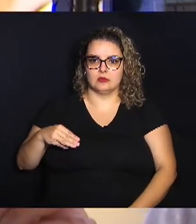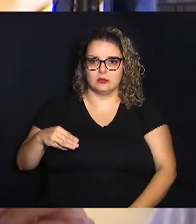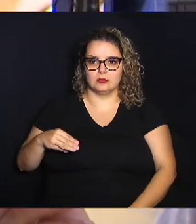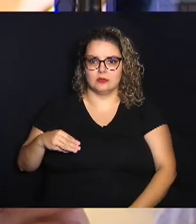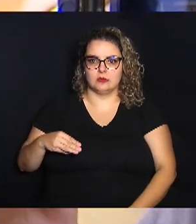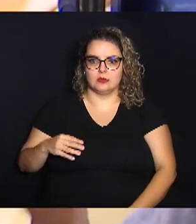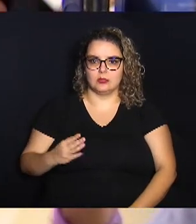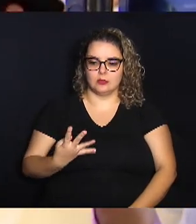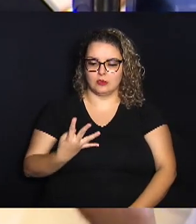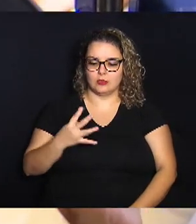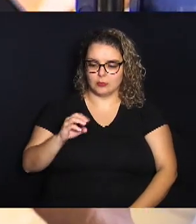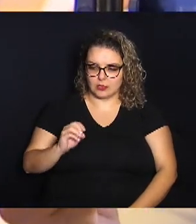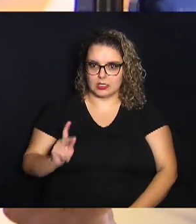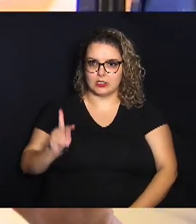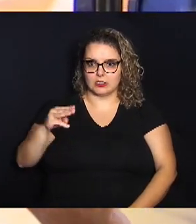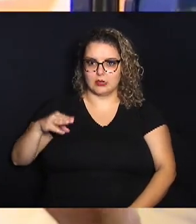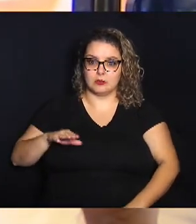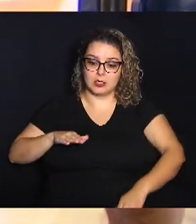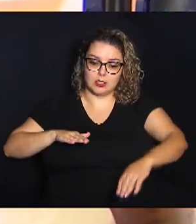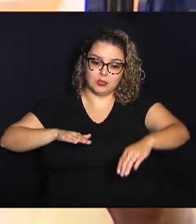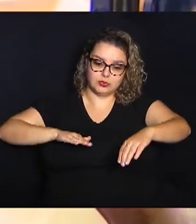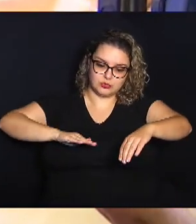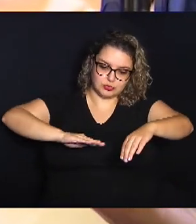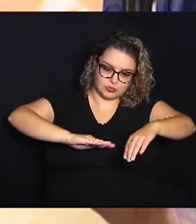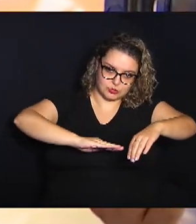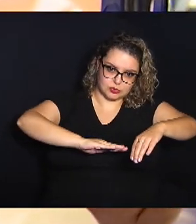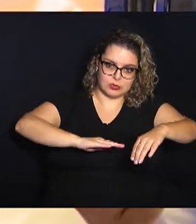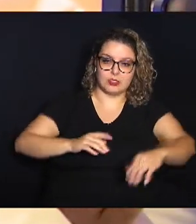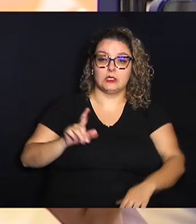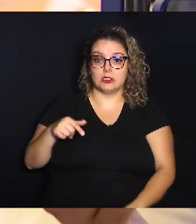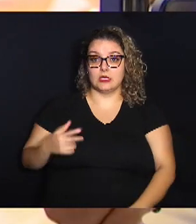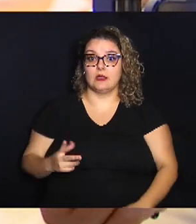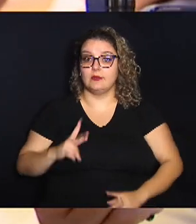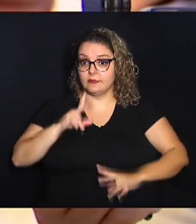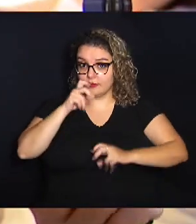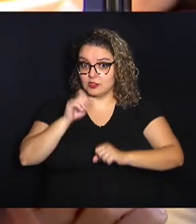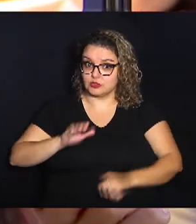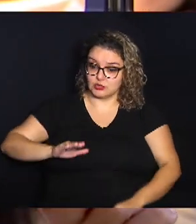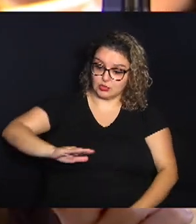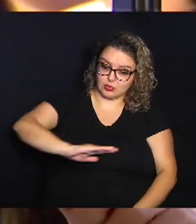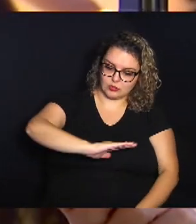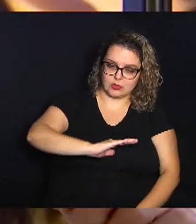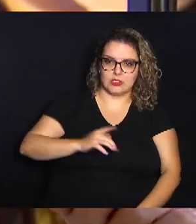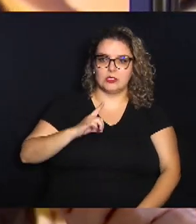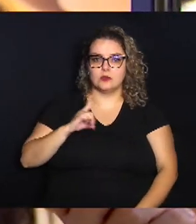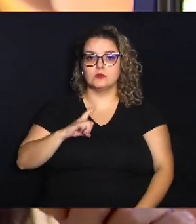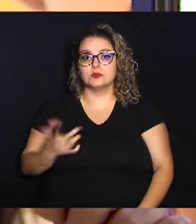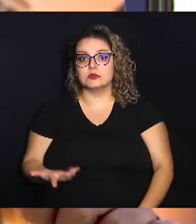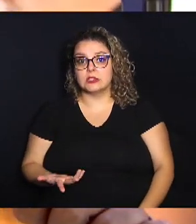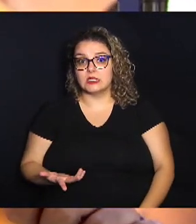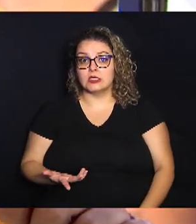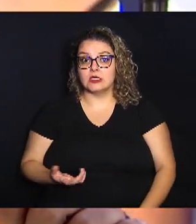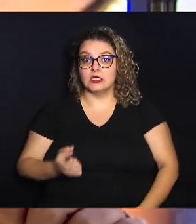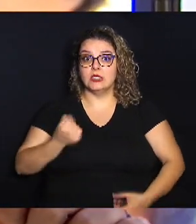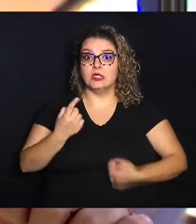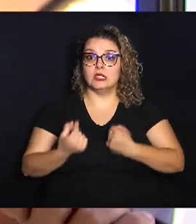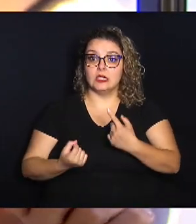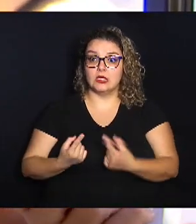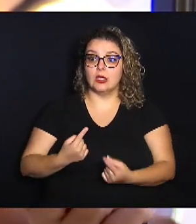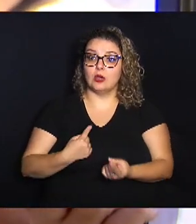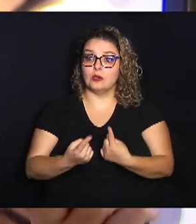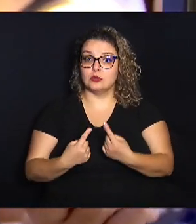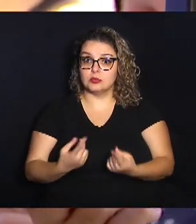km por hora na curva, na entrada, que é uma curva muito acentuada. Então, existem algumas vias